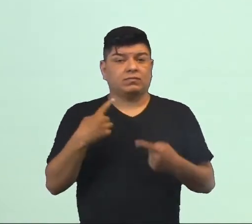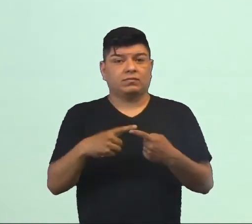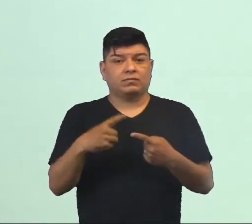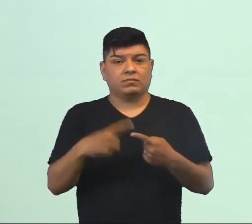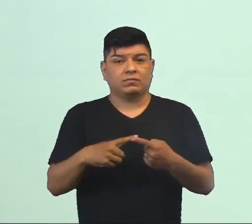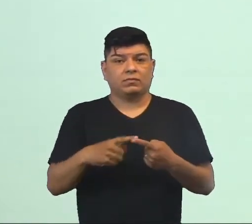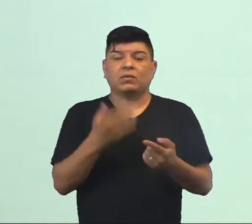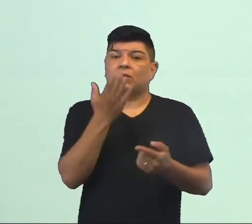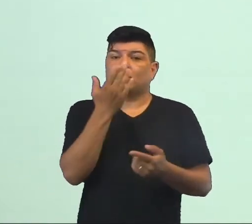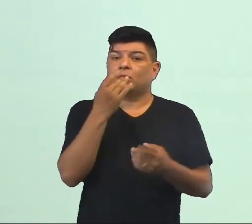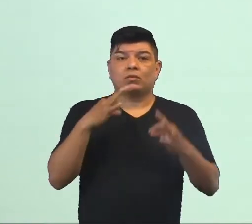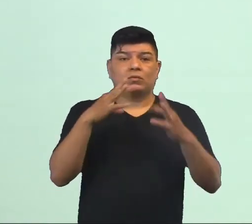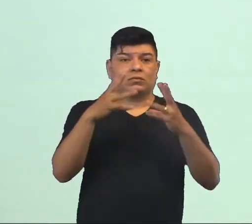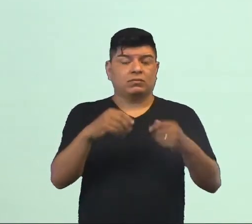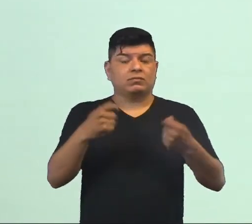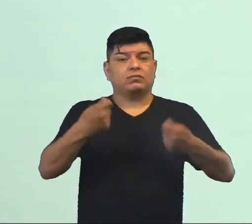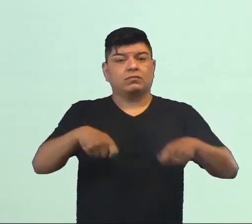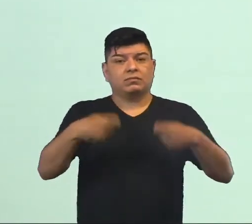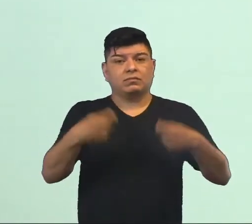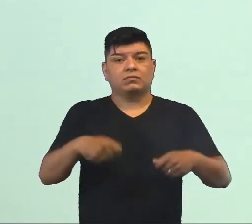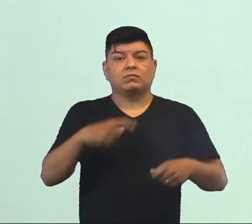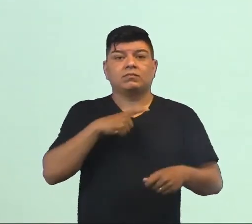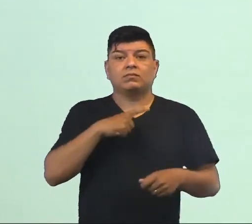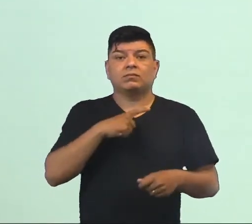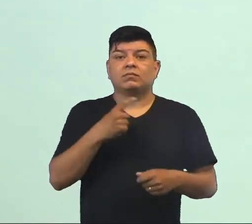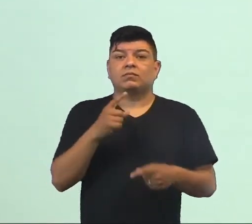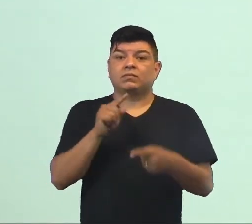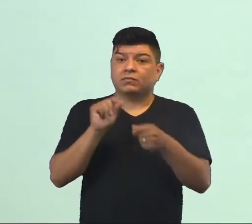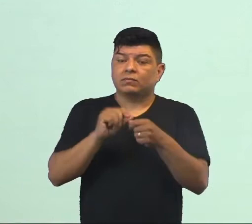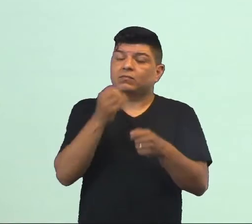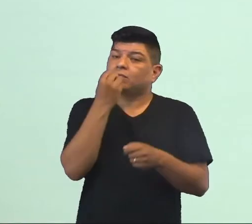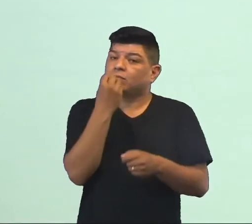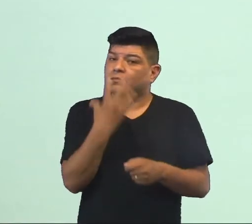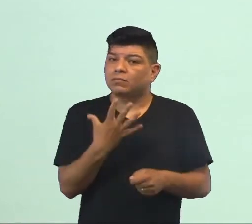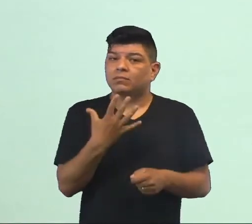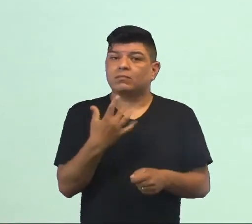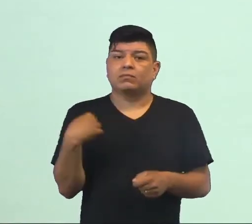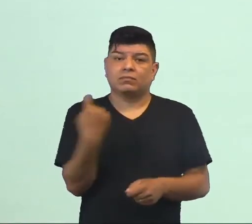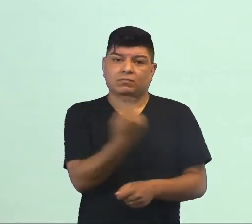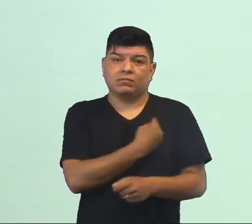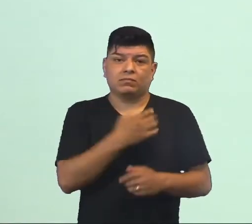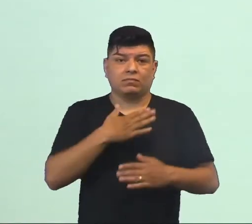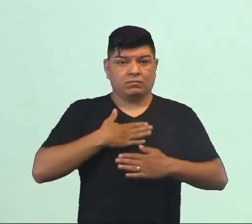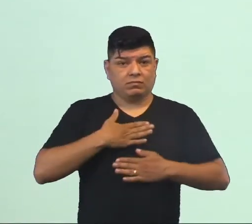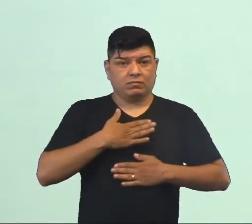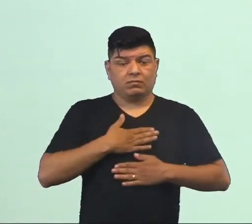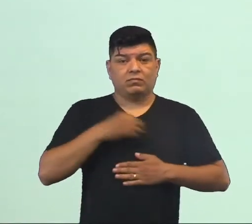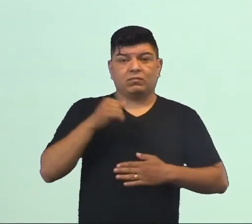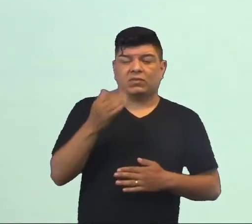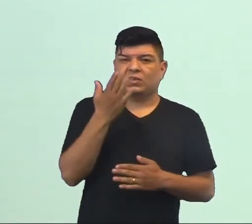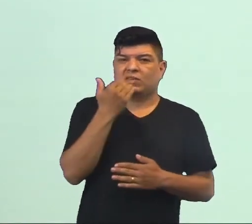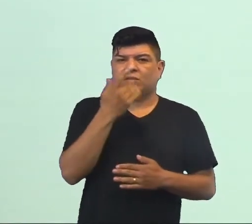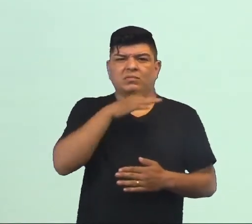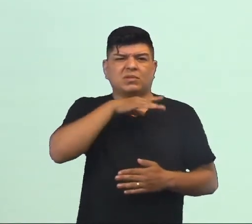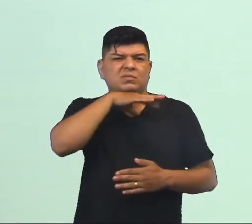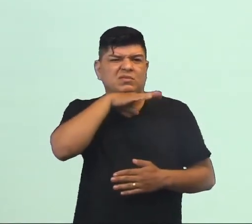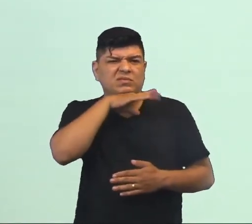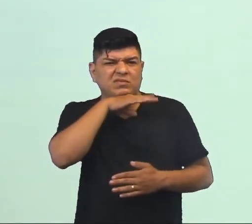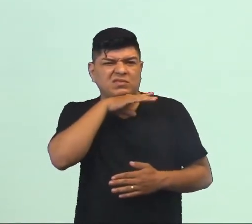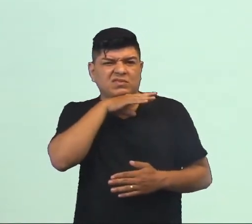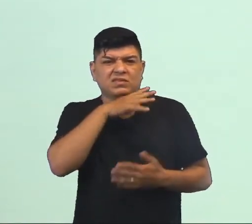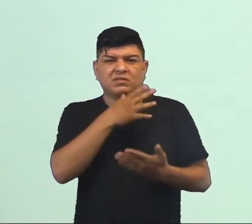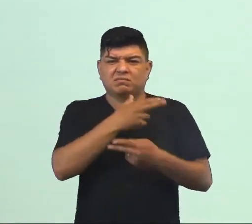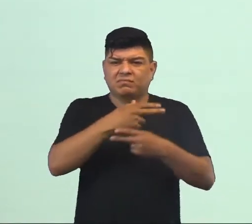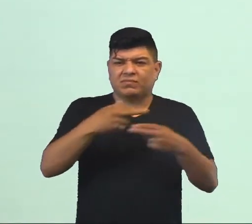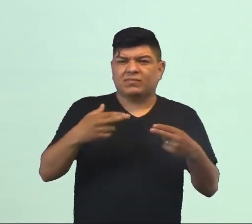que comemos, eles precisam ter nutrientes que fazem bem para o nosso organismo. Se nós comermos coisas que não são saudáveis, o